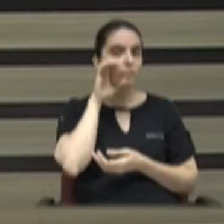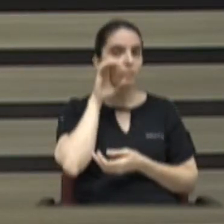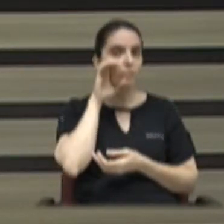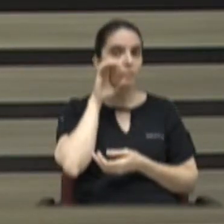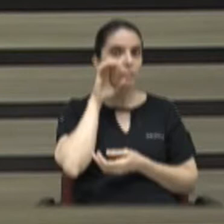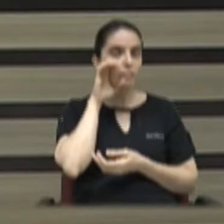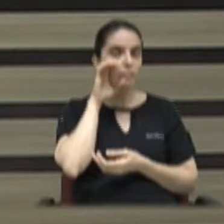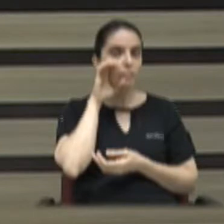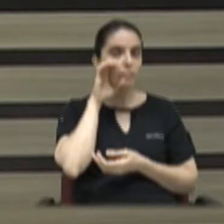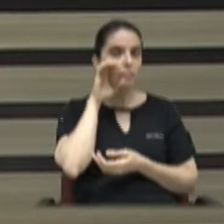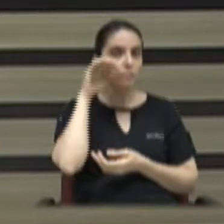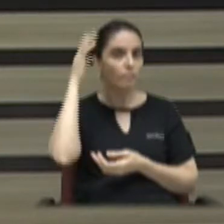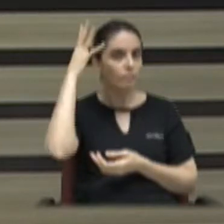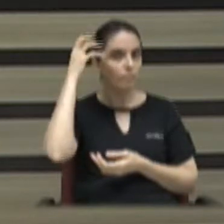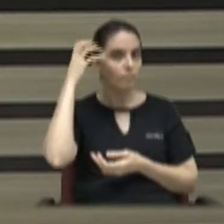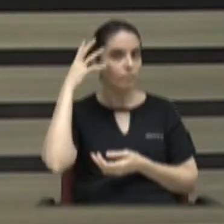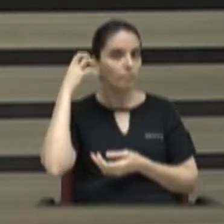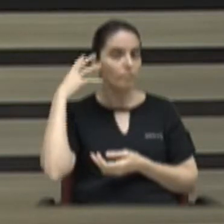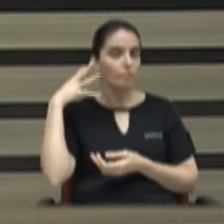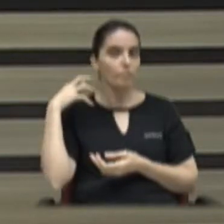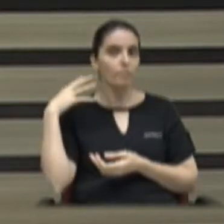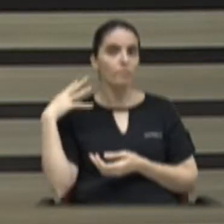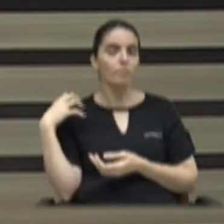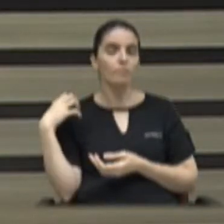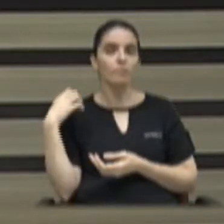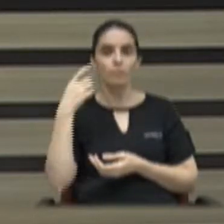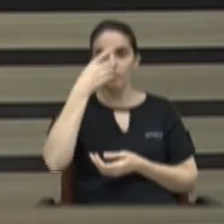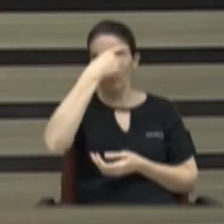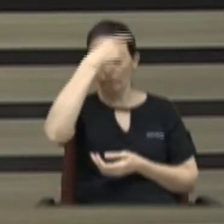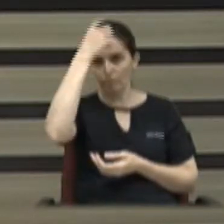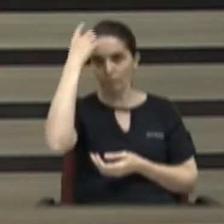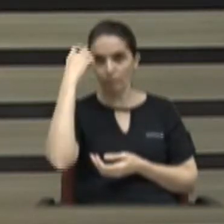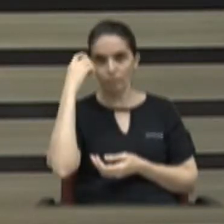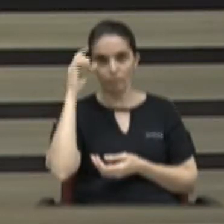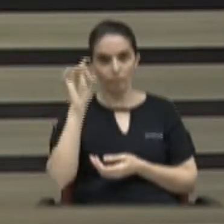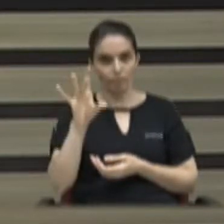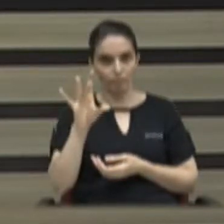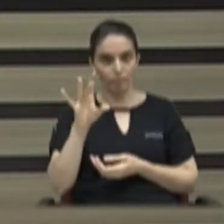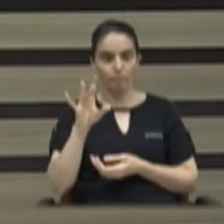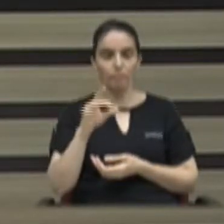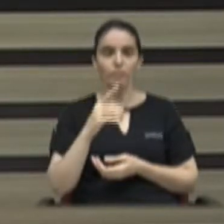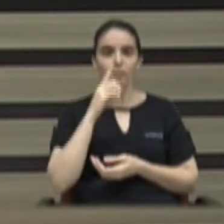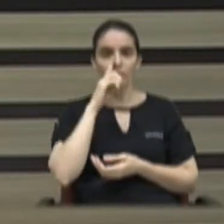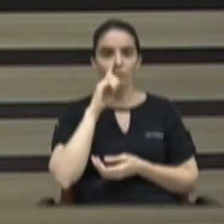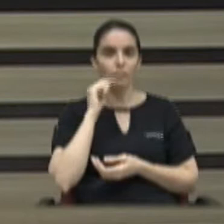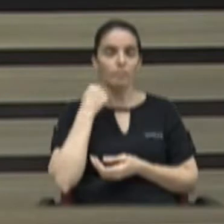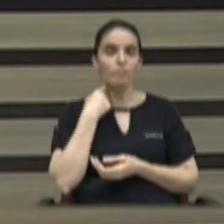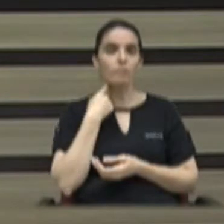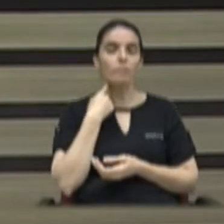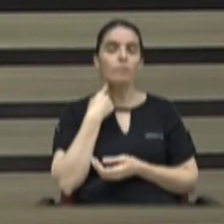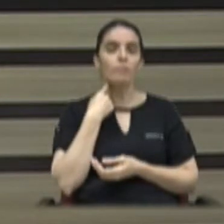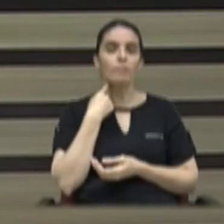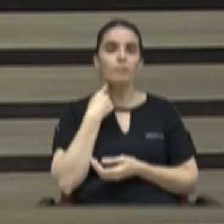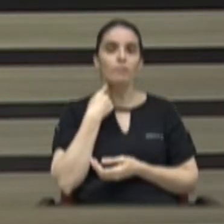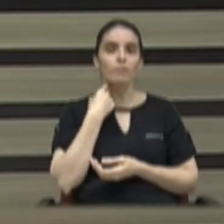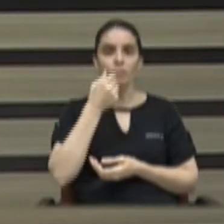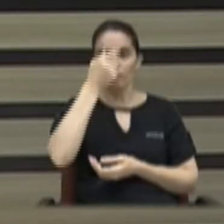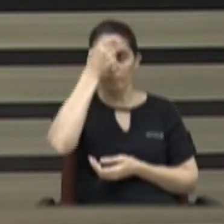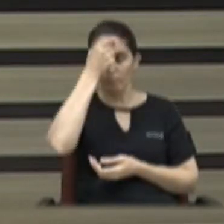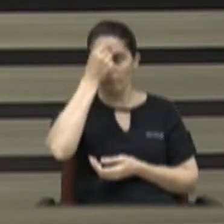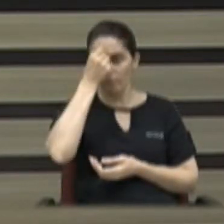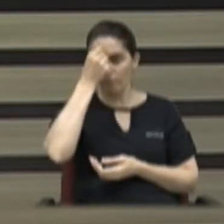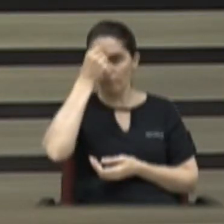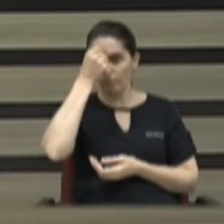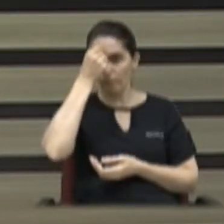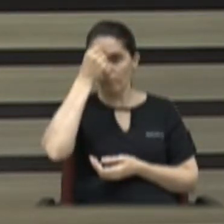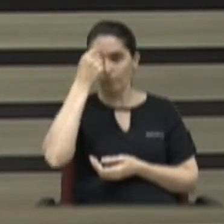Dutra, Lucinês Aparecida Bogo, Marco Antônio Xavier, Newton César dos Santos, Rafael Luiz